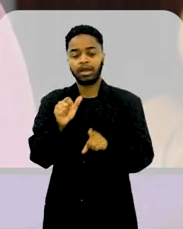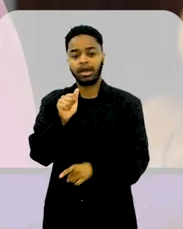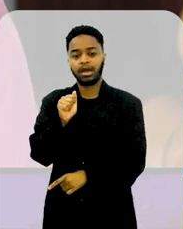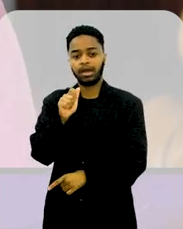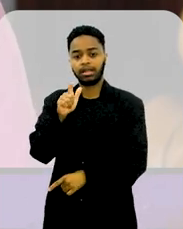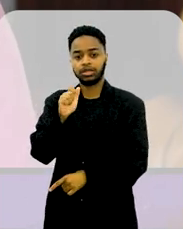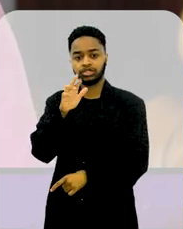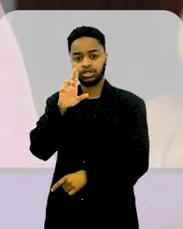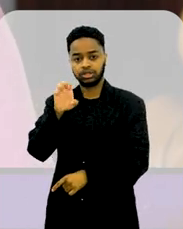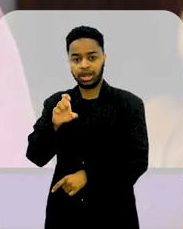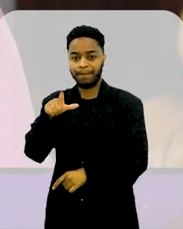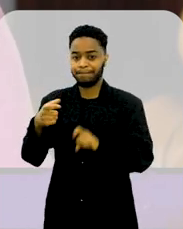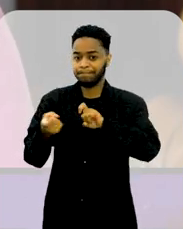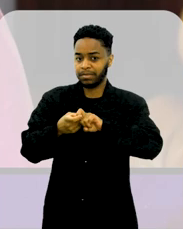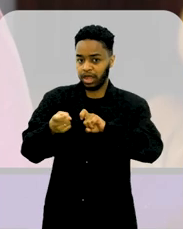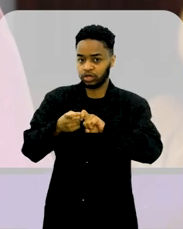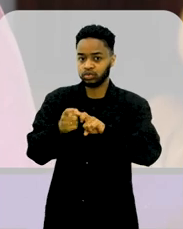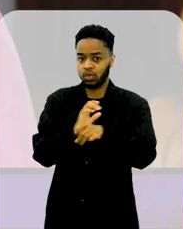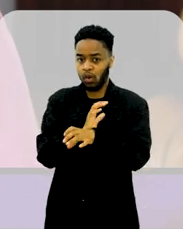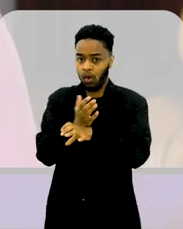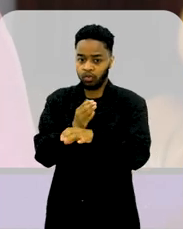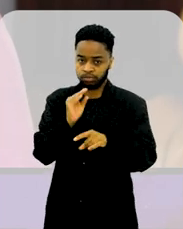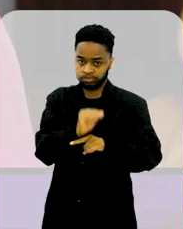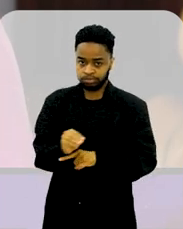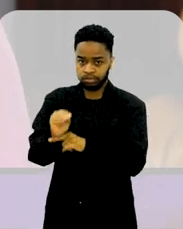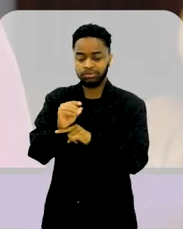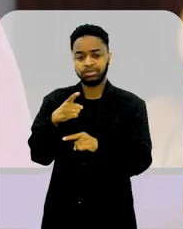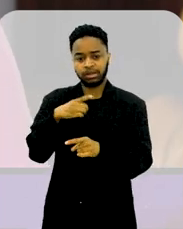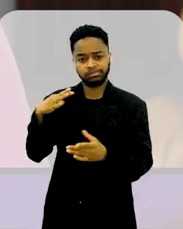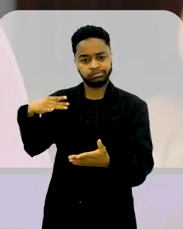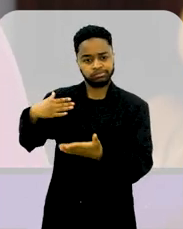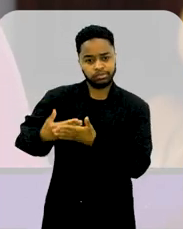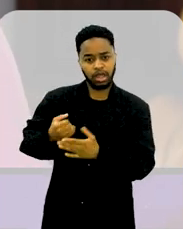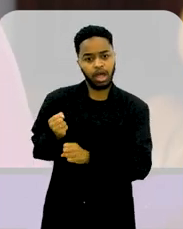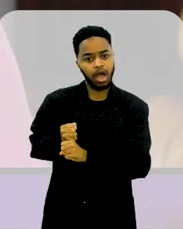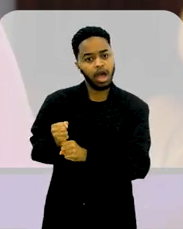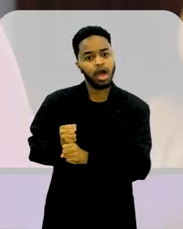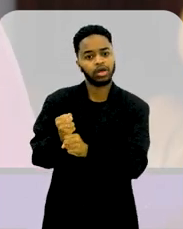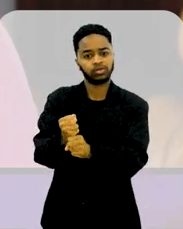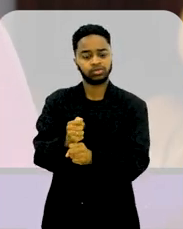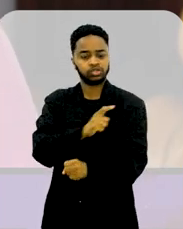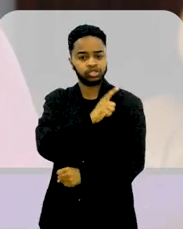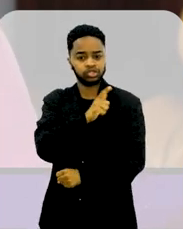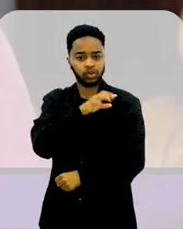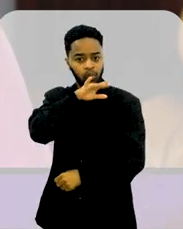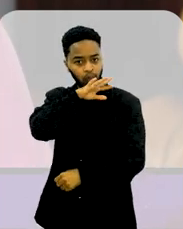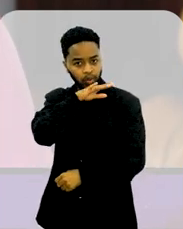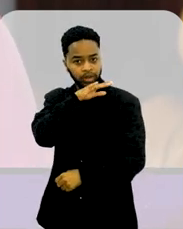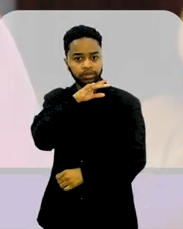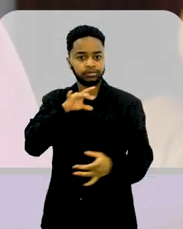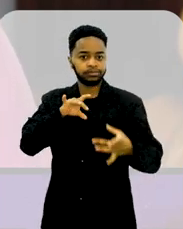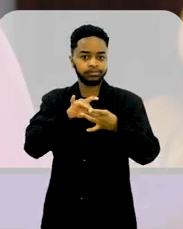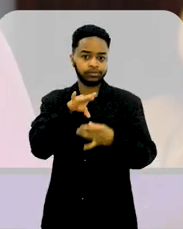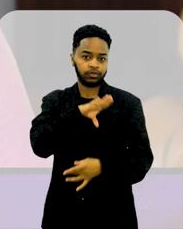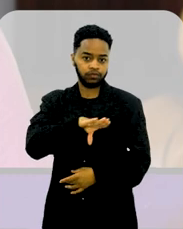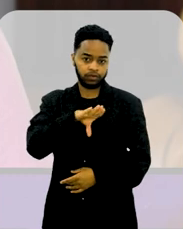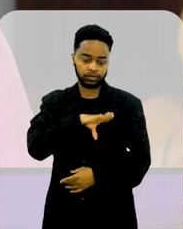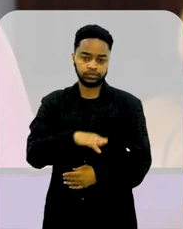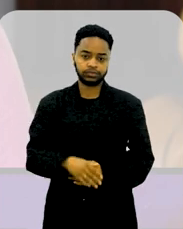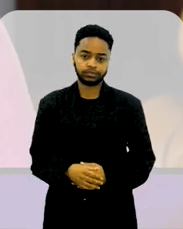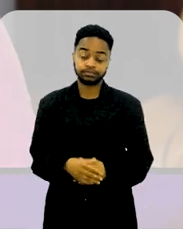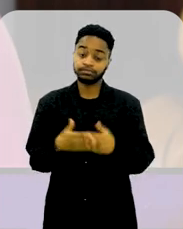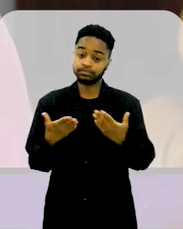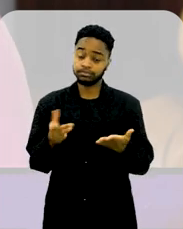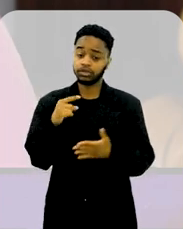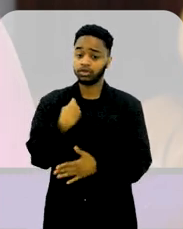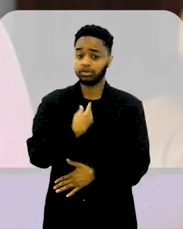médico renomado ortopedista e isso veio através de décadas de Mag gestões que o Vasco teve